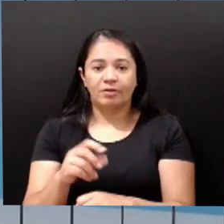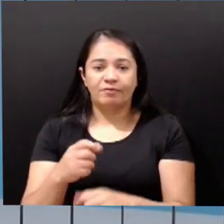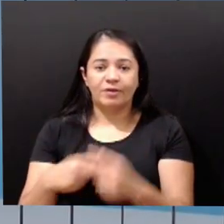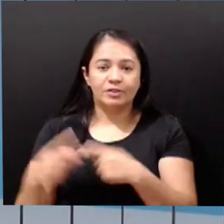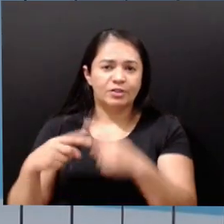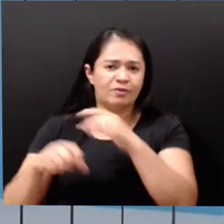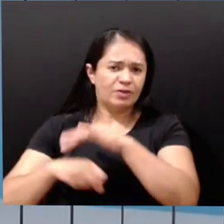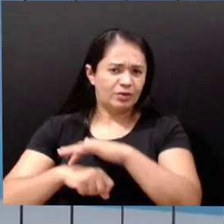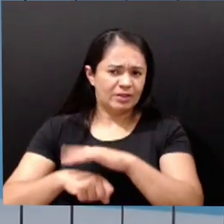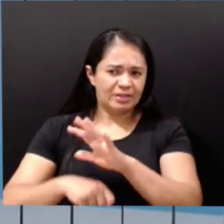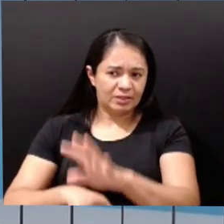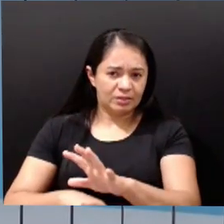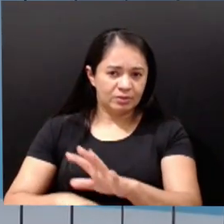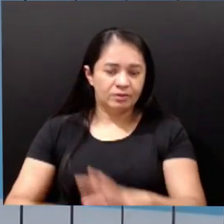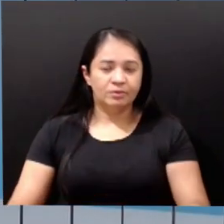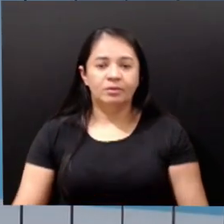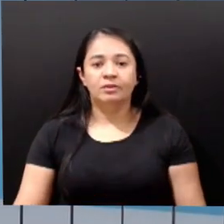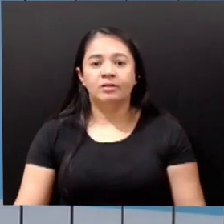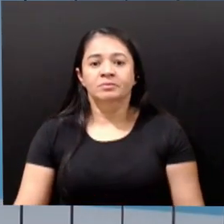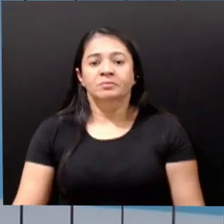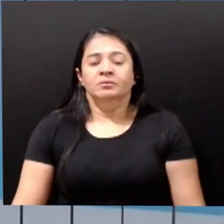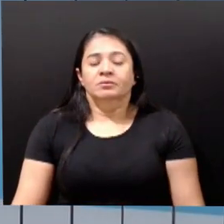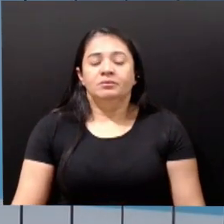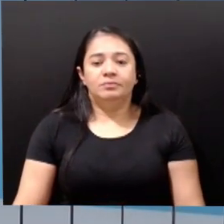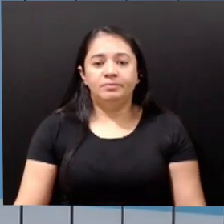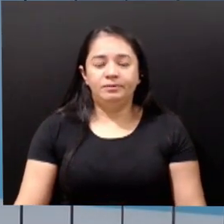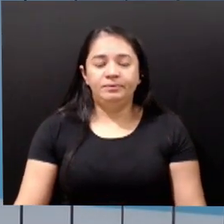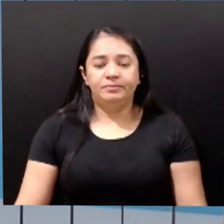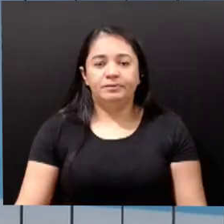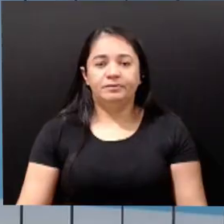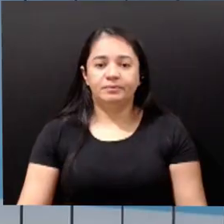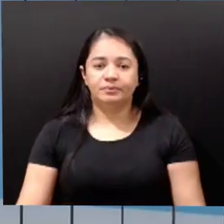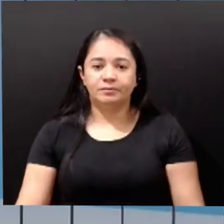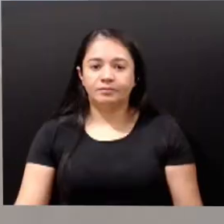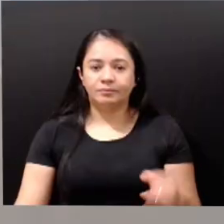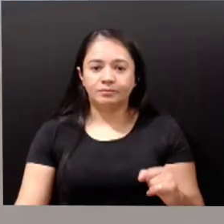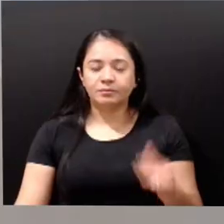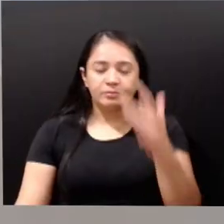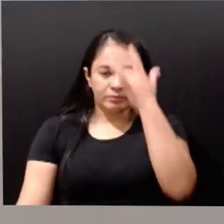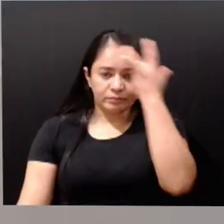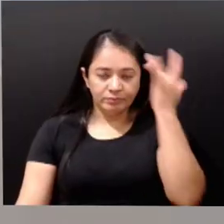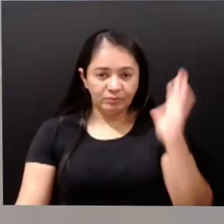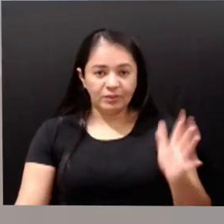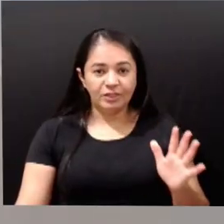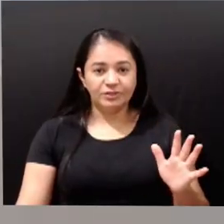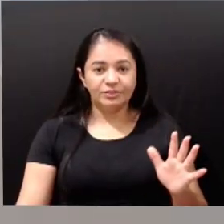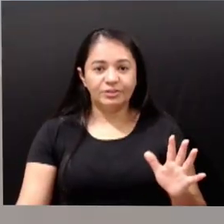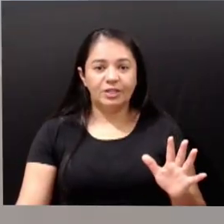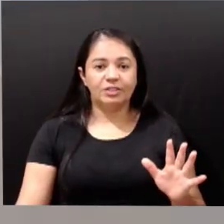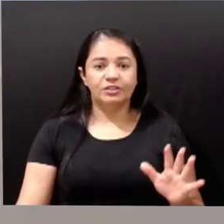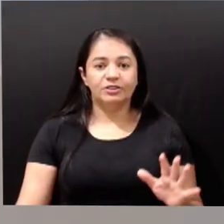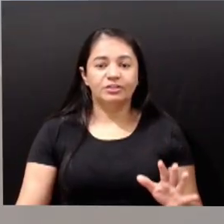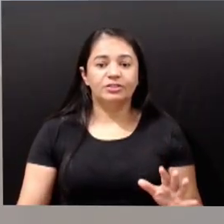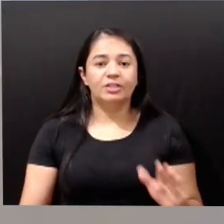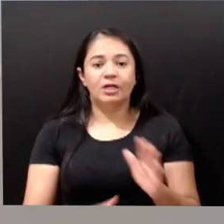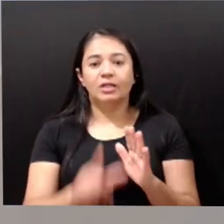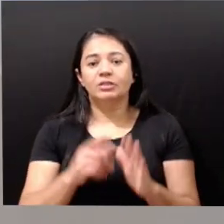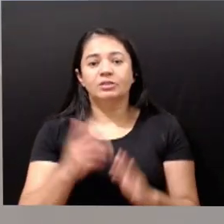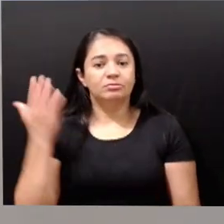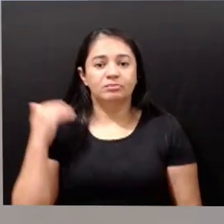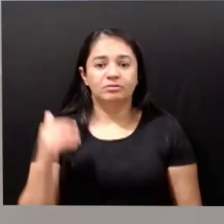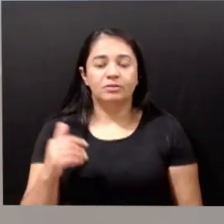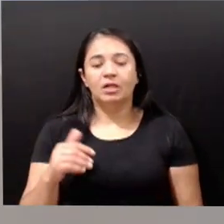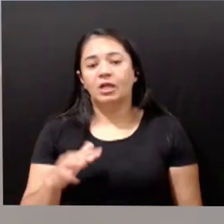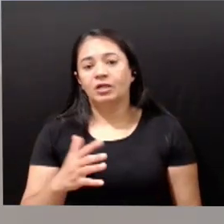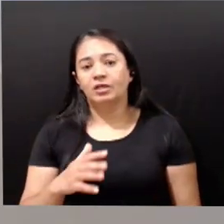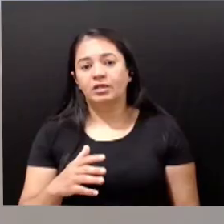vai desenvolver a doença, é isso também? Se a pessoa já tem a imunidade, se a pessoa já teve contato prévio no